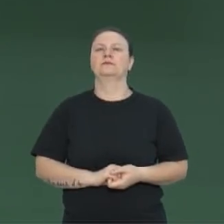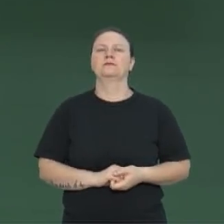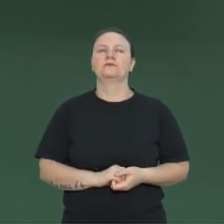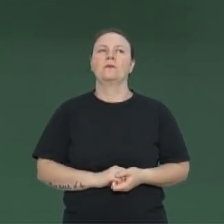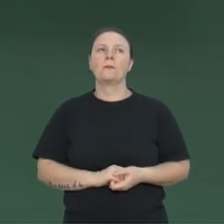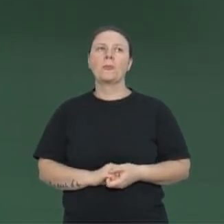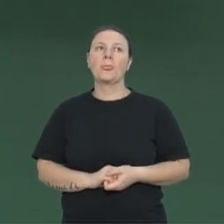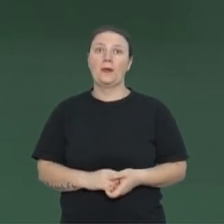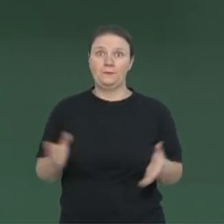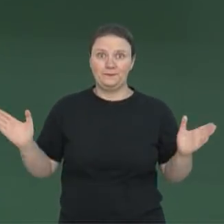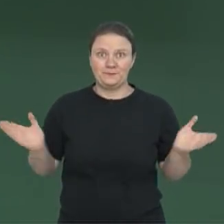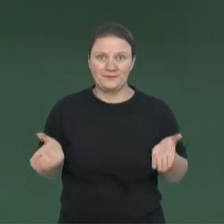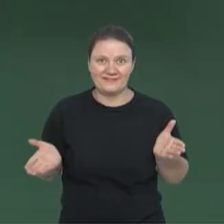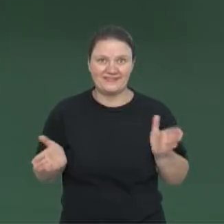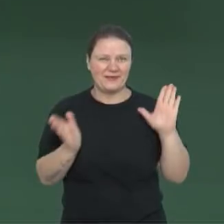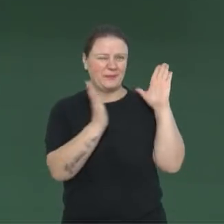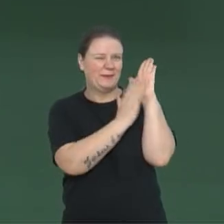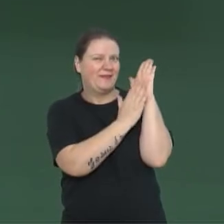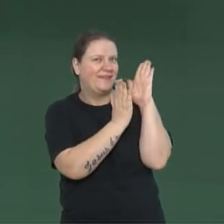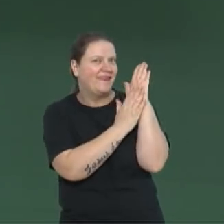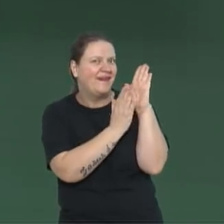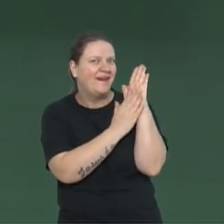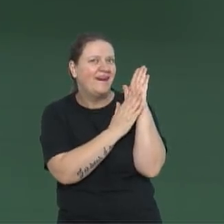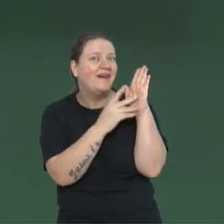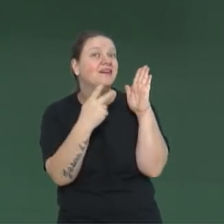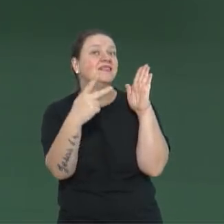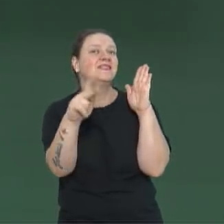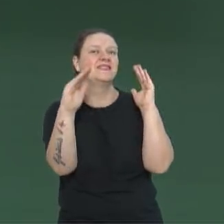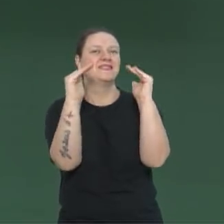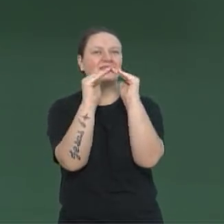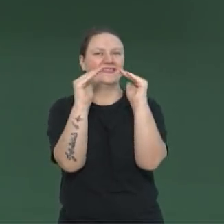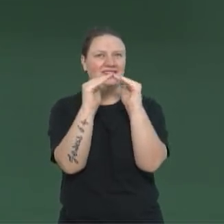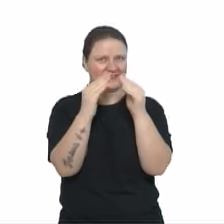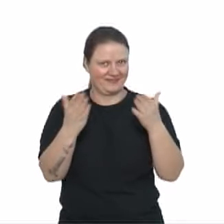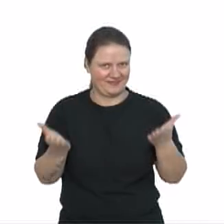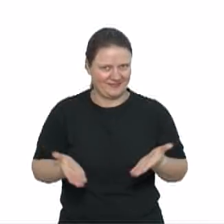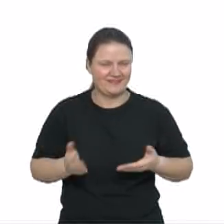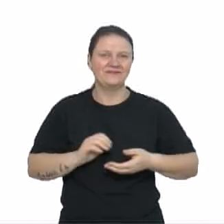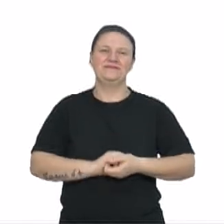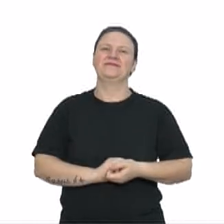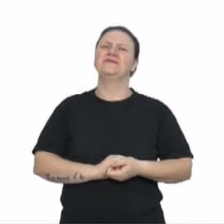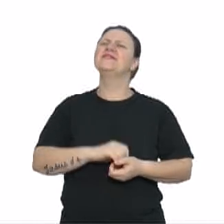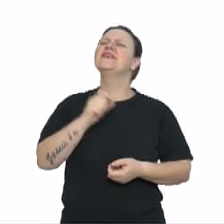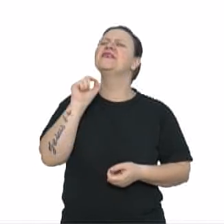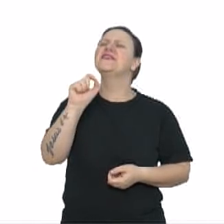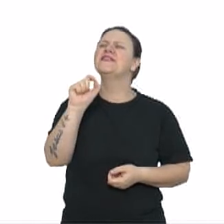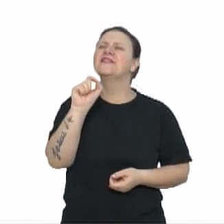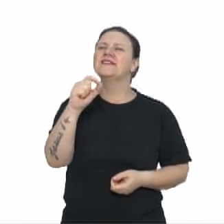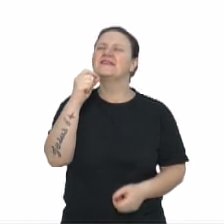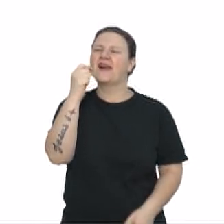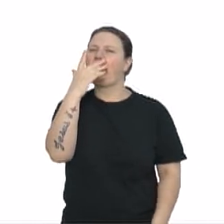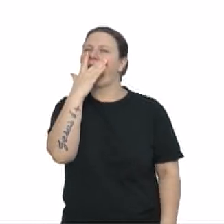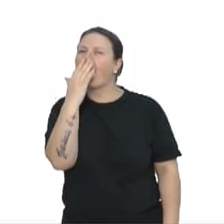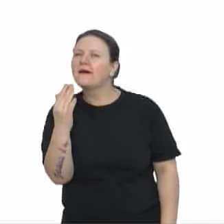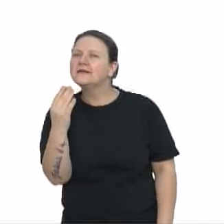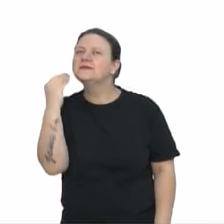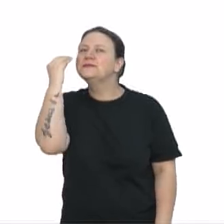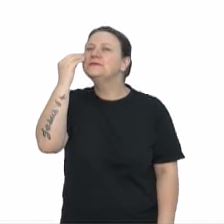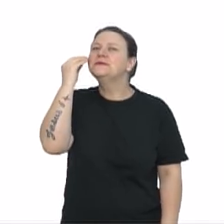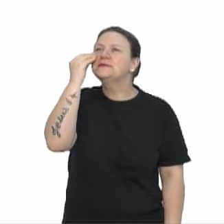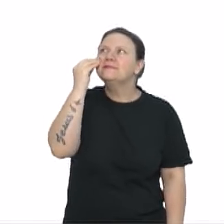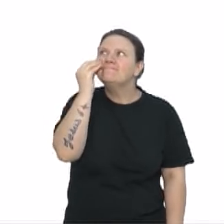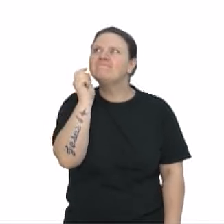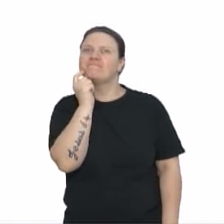Olha só, agora eu quero propor uma coisa para você aí na sua casa. Que tal você experimentar criar